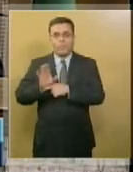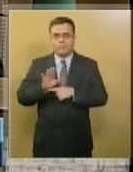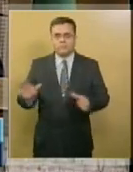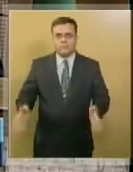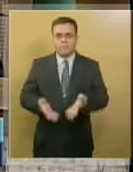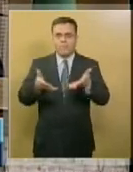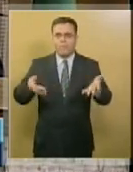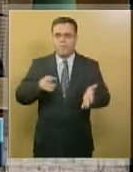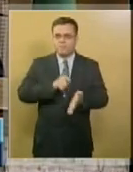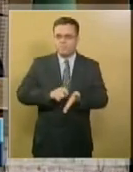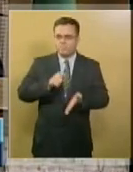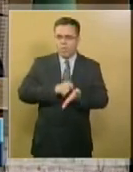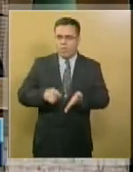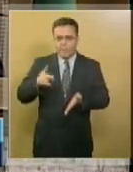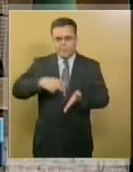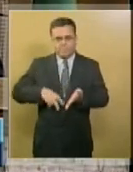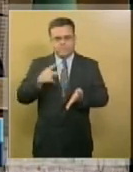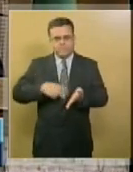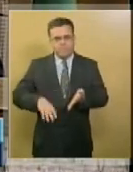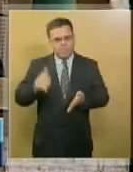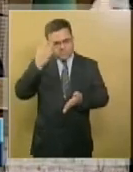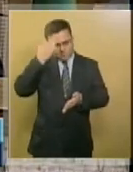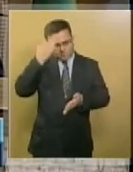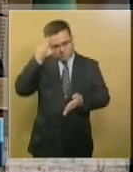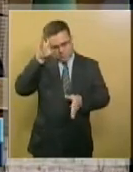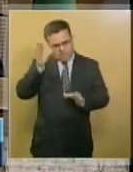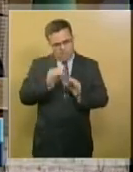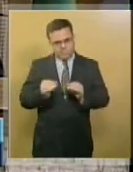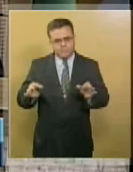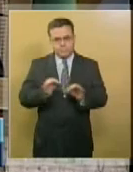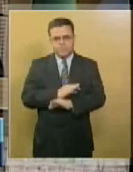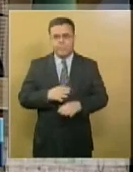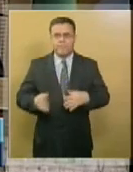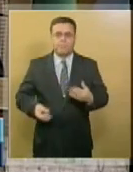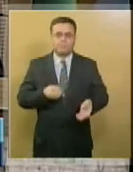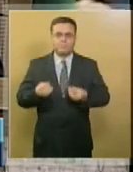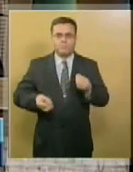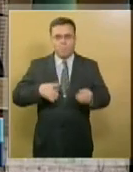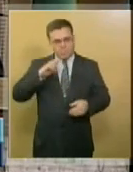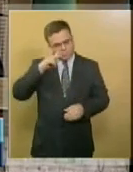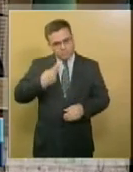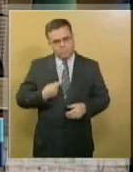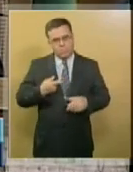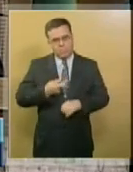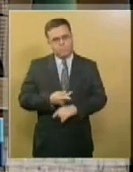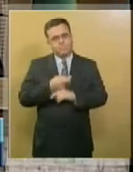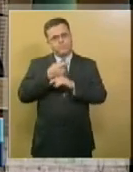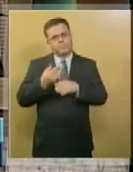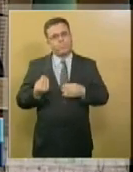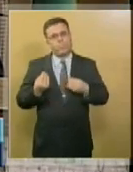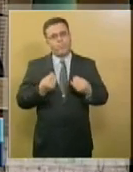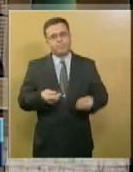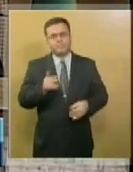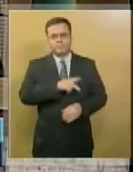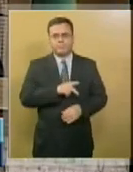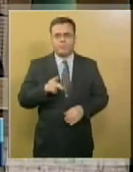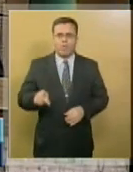Melhorar a Escrita, a Leitura e a Interpretação de Texto. Reconhecido o prêmio através do